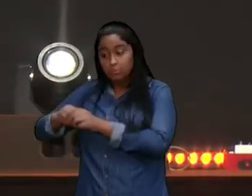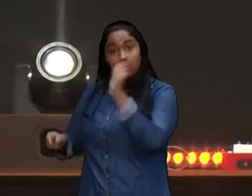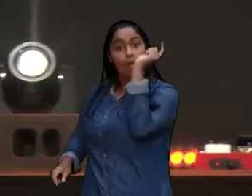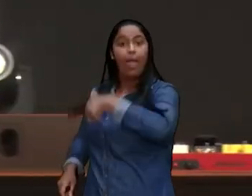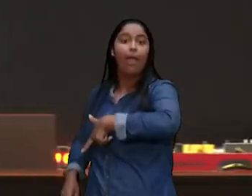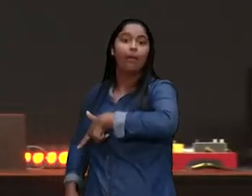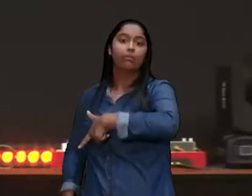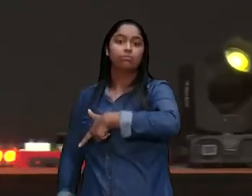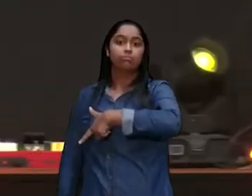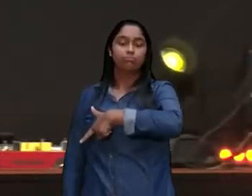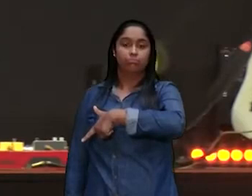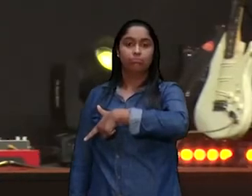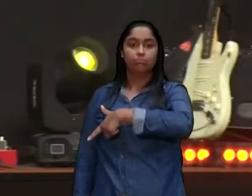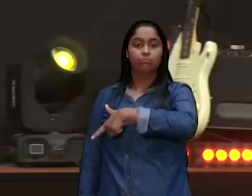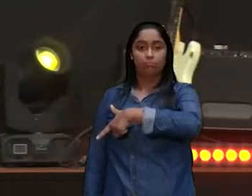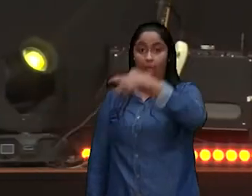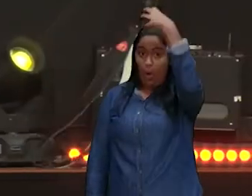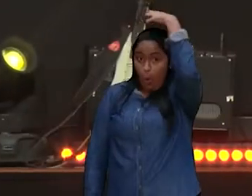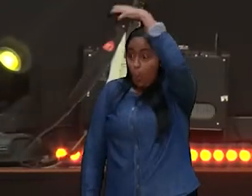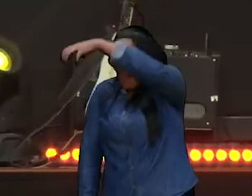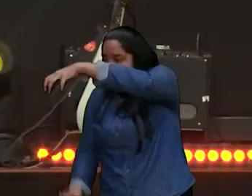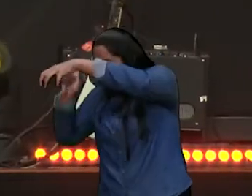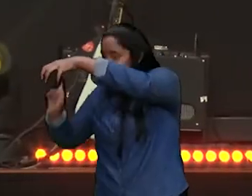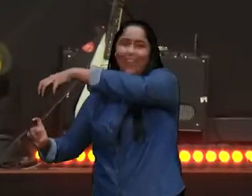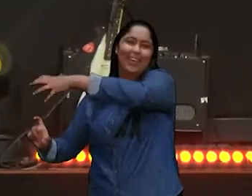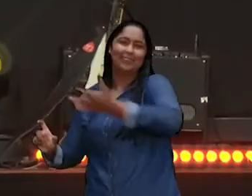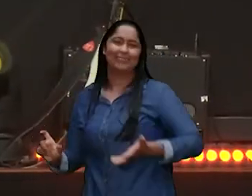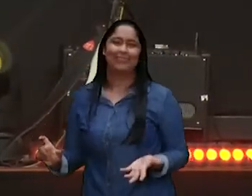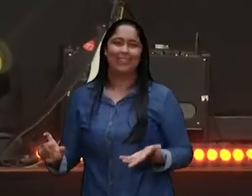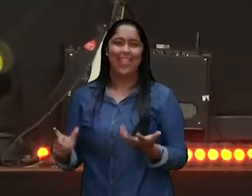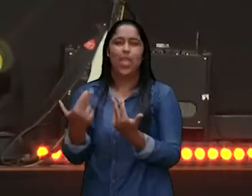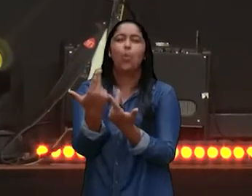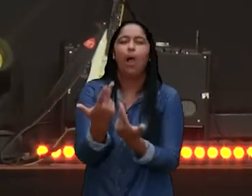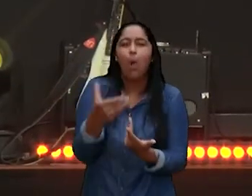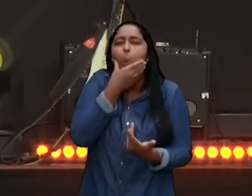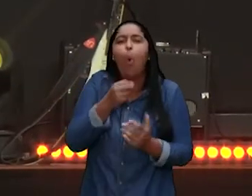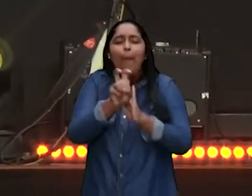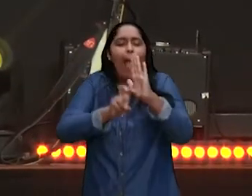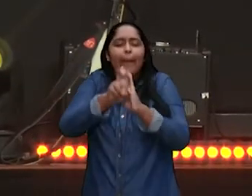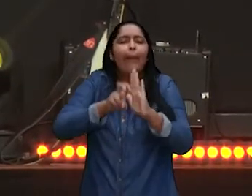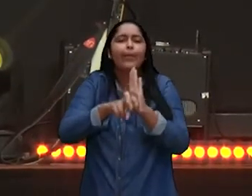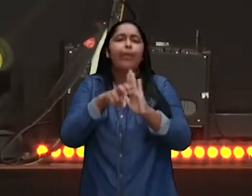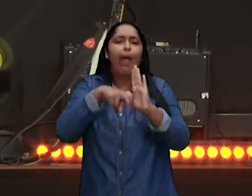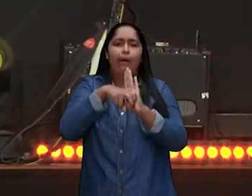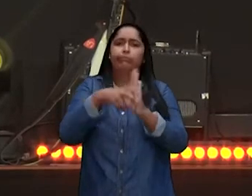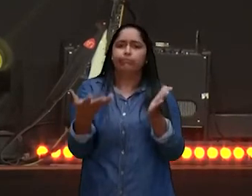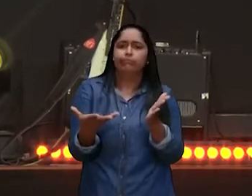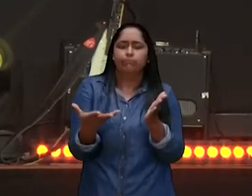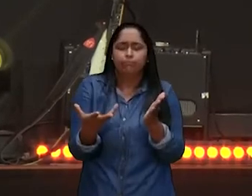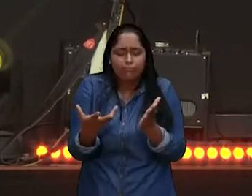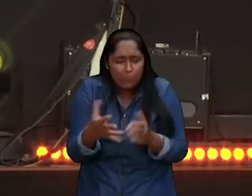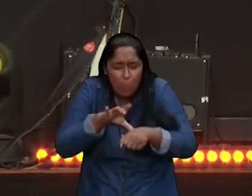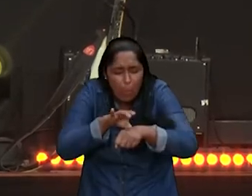vez um homem aleijado foi levado a Jesus quando chegou dizendo Jesus Jesus Devia falar o quê para um aleijado levanta mas não falou que tem os